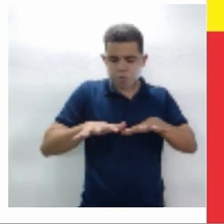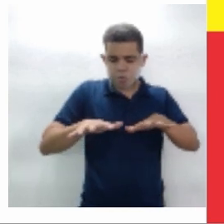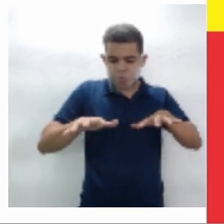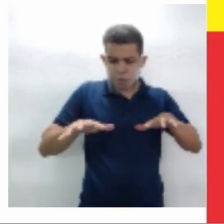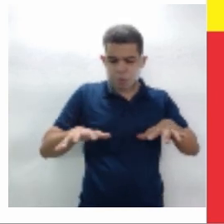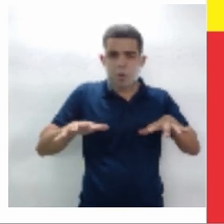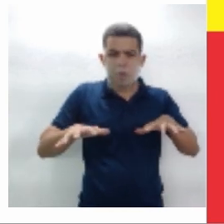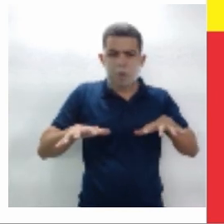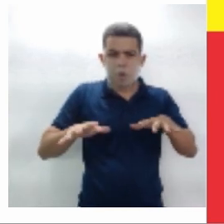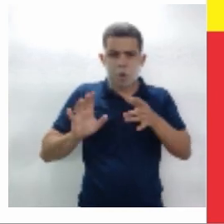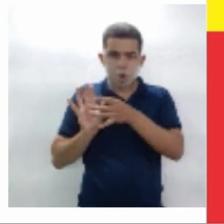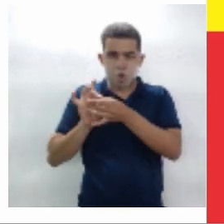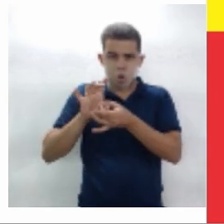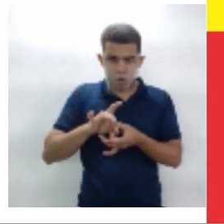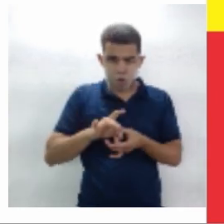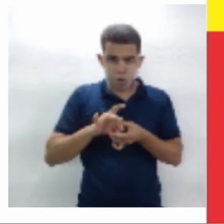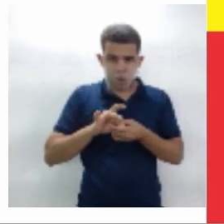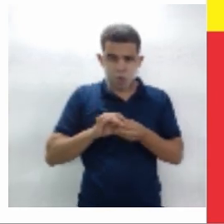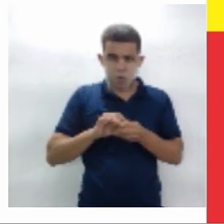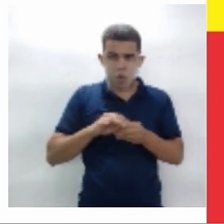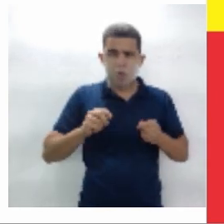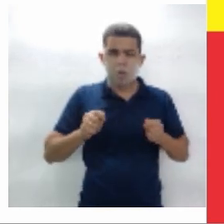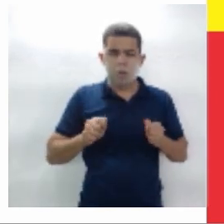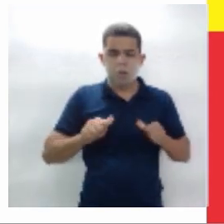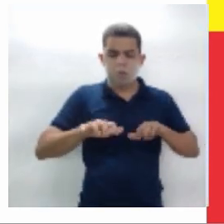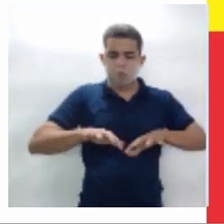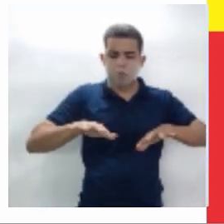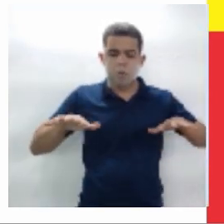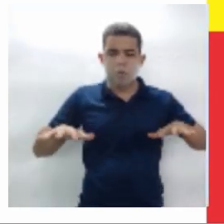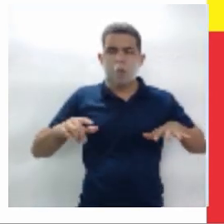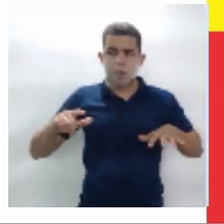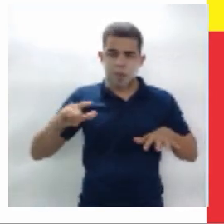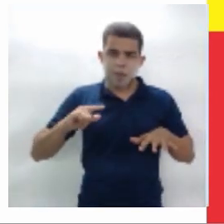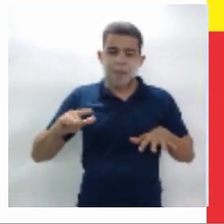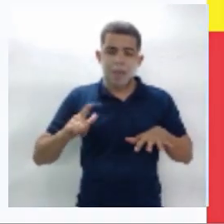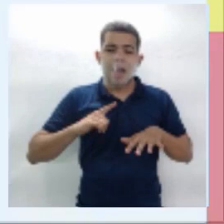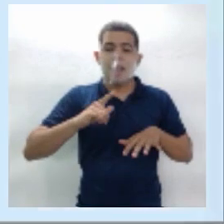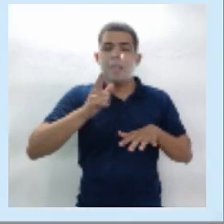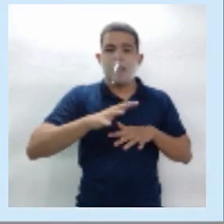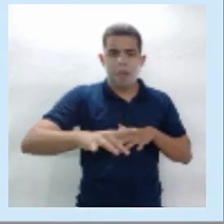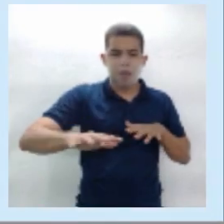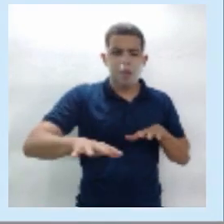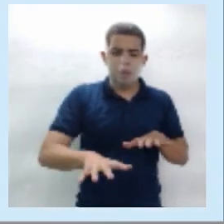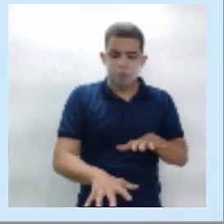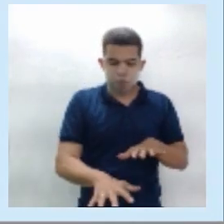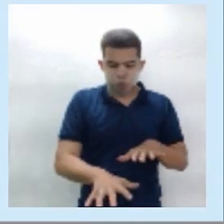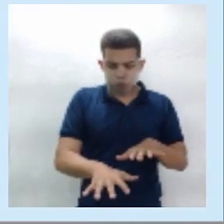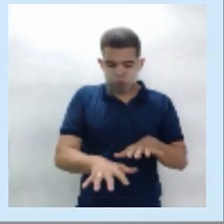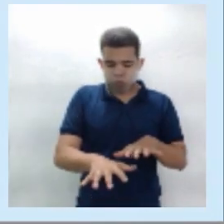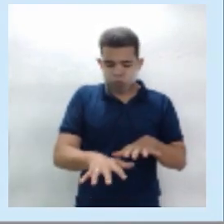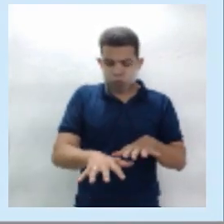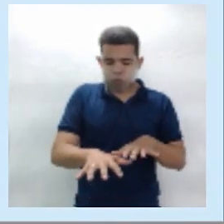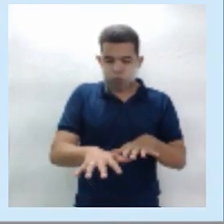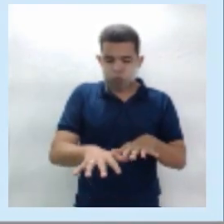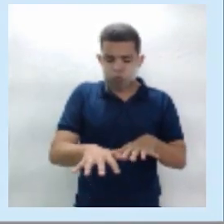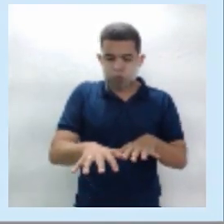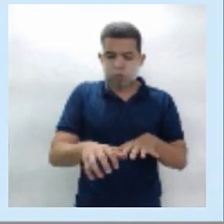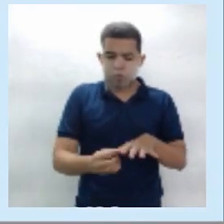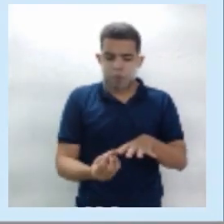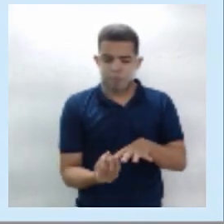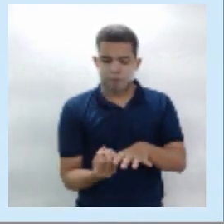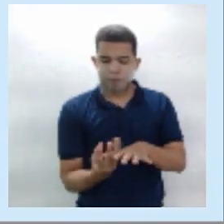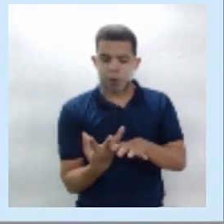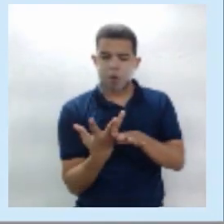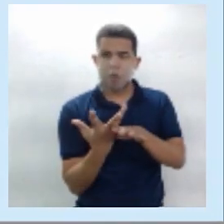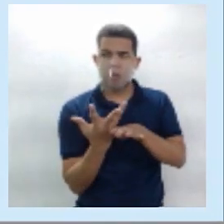o afastamento dos continentes e é lógico que nos oceanos vai ter a emersão,